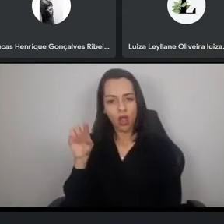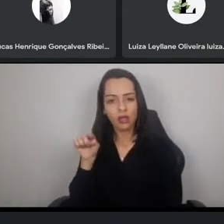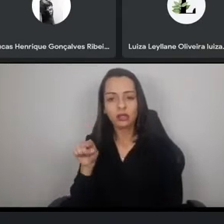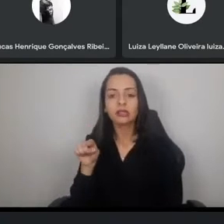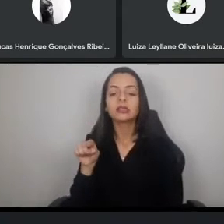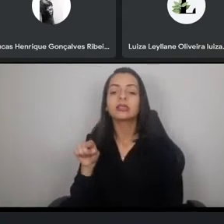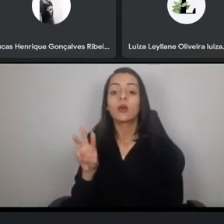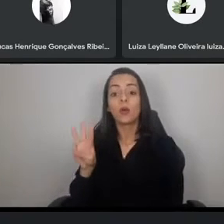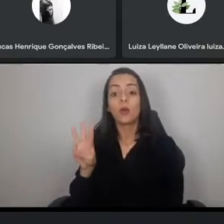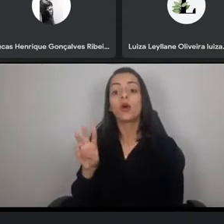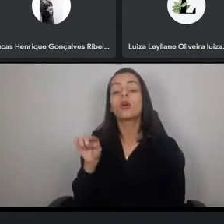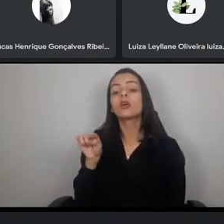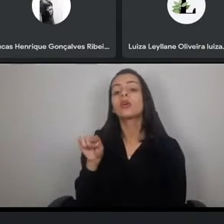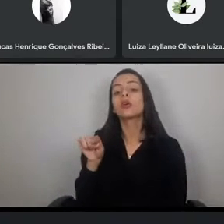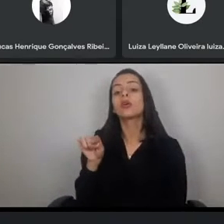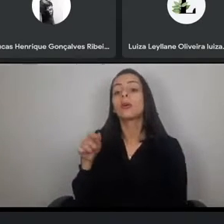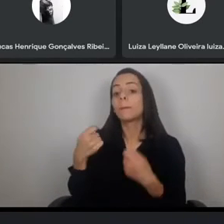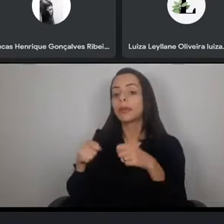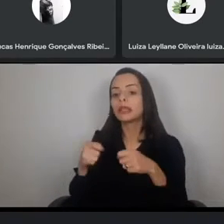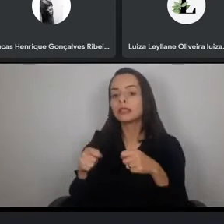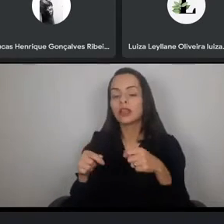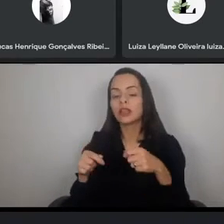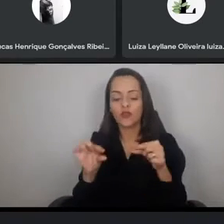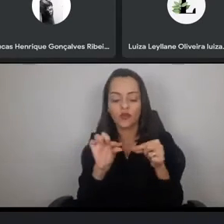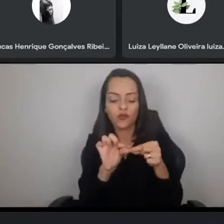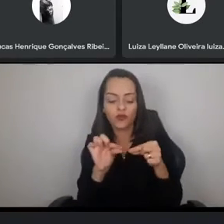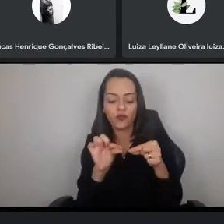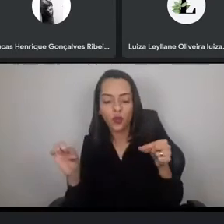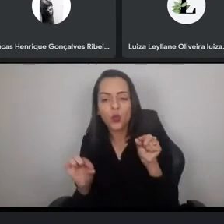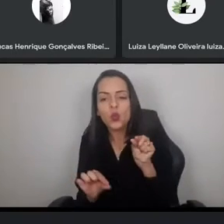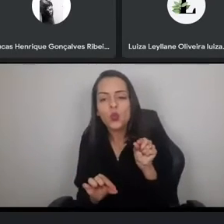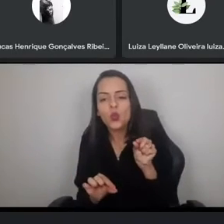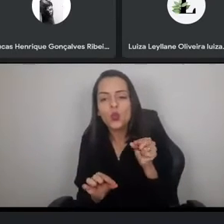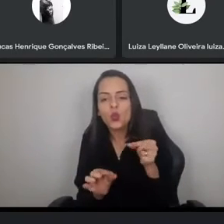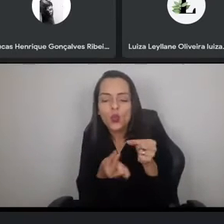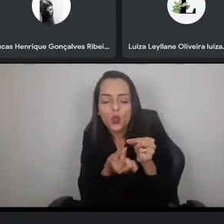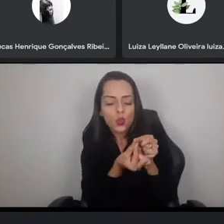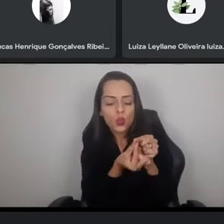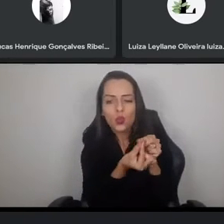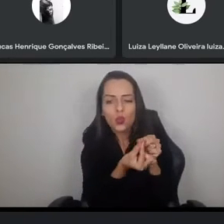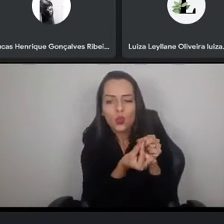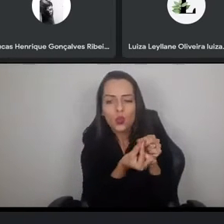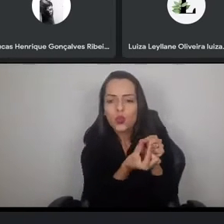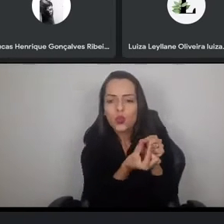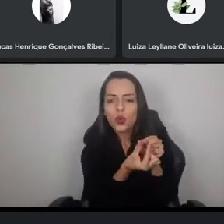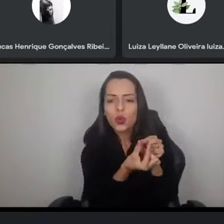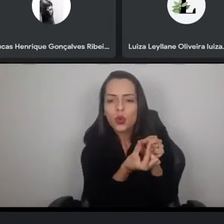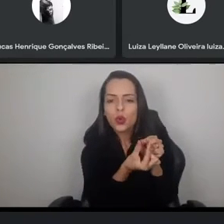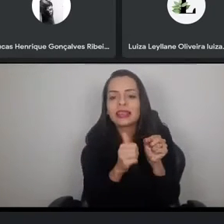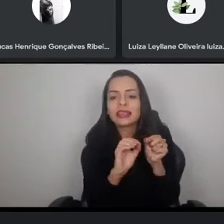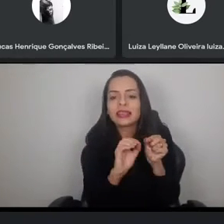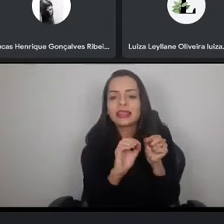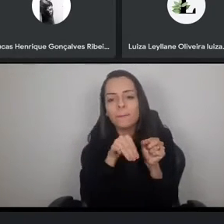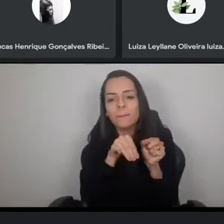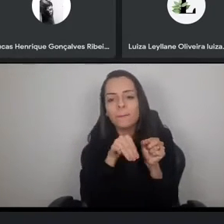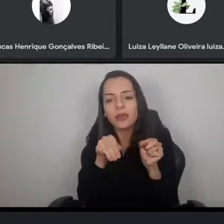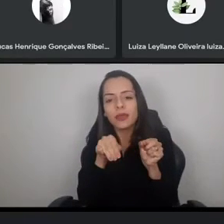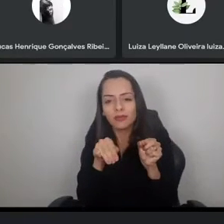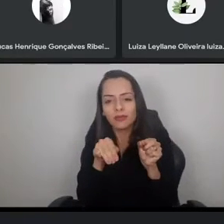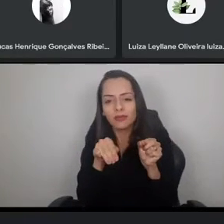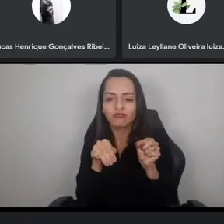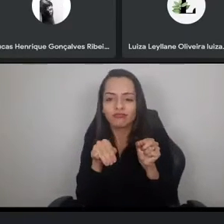a bitola de 10 milímetros, quando é 127. Então, devemos